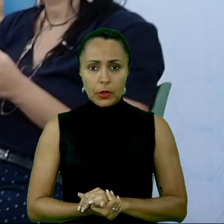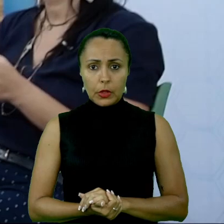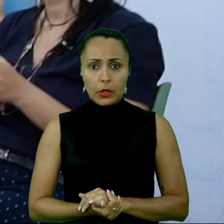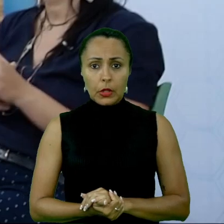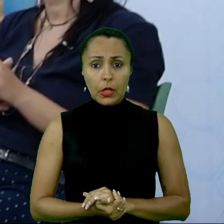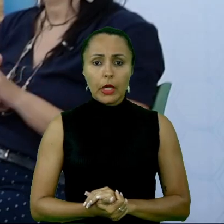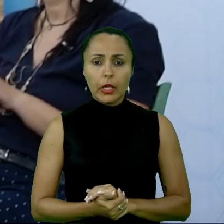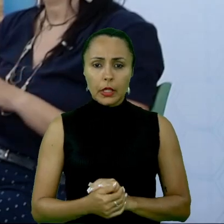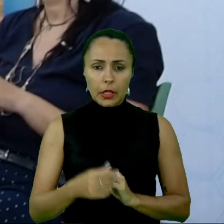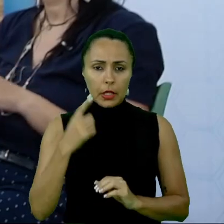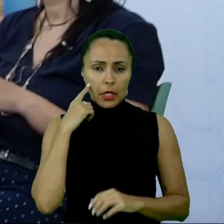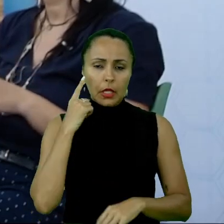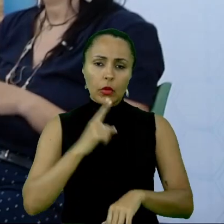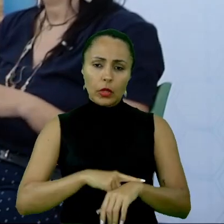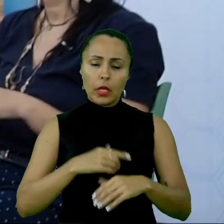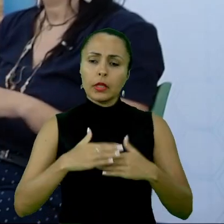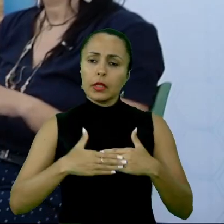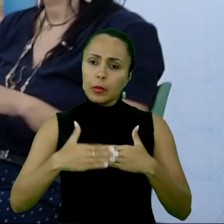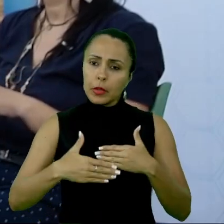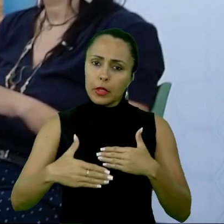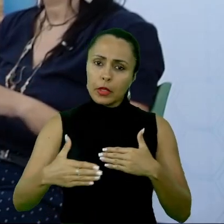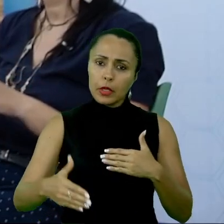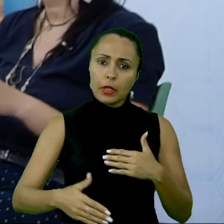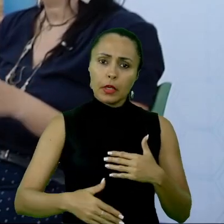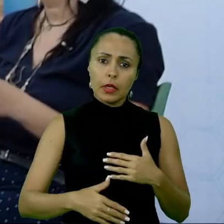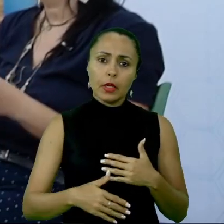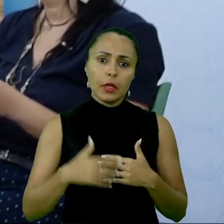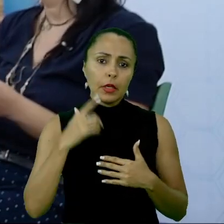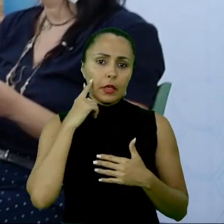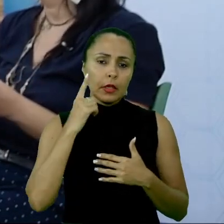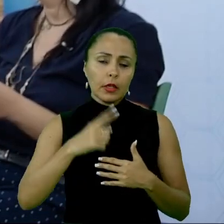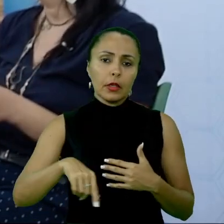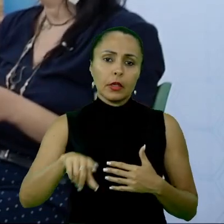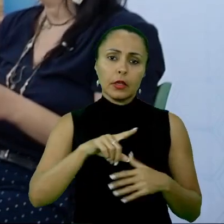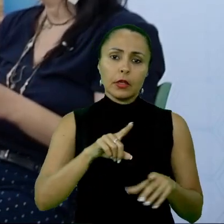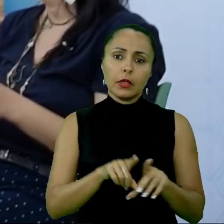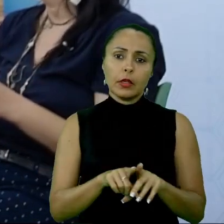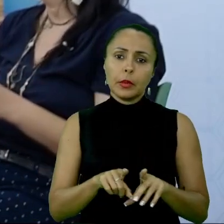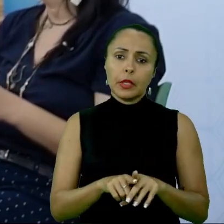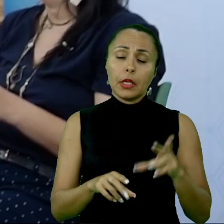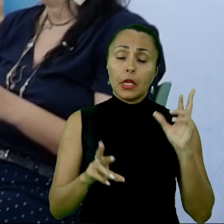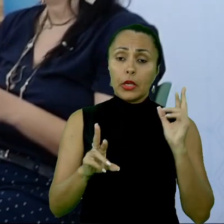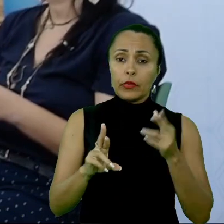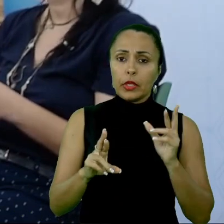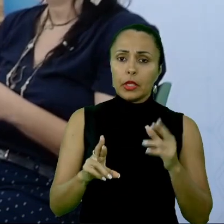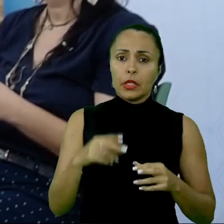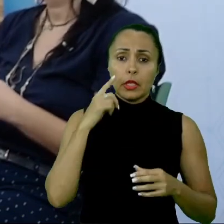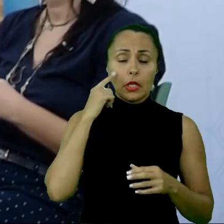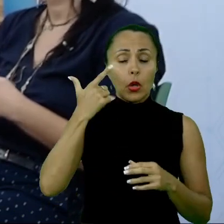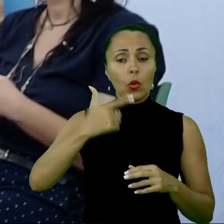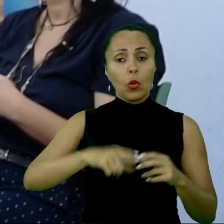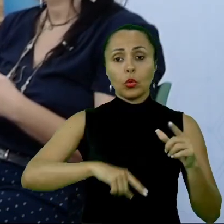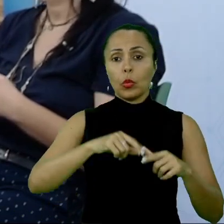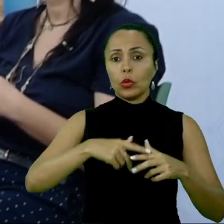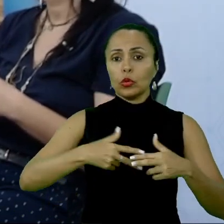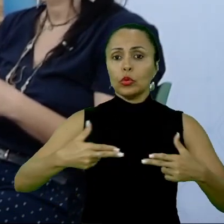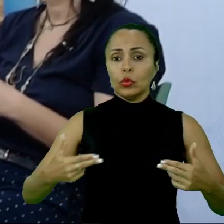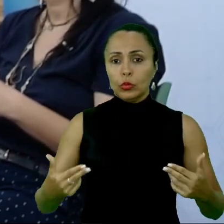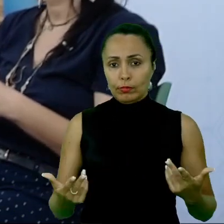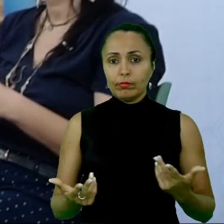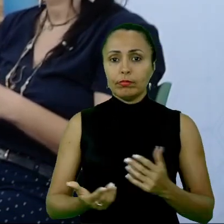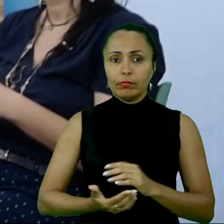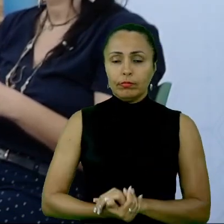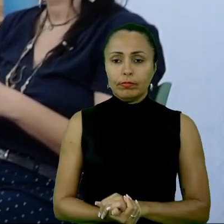tempo inteiro de nomear, de dizer, olha, a gente bebe daqui, né? Aqui é referência, mas é um outro produto. Exato. Virou um outro